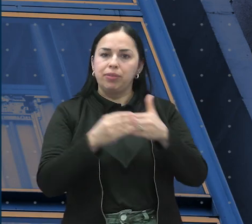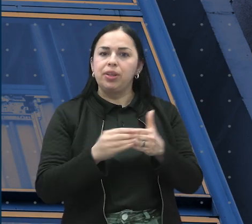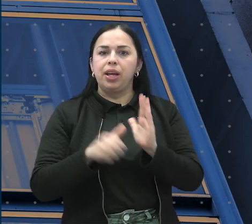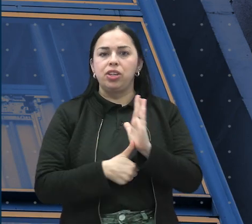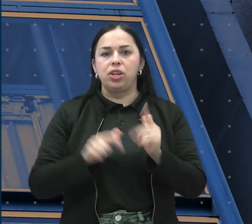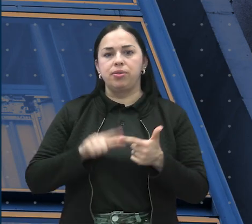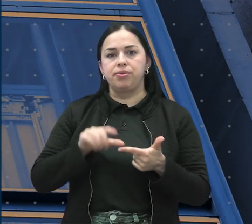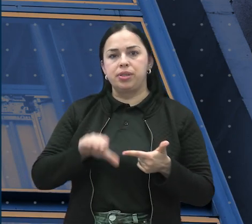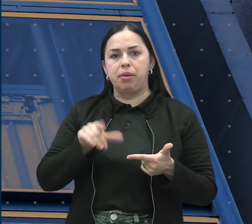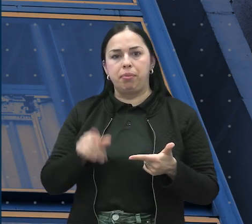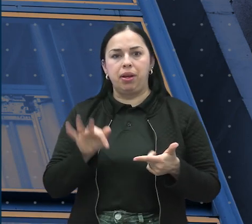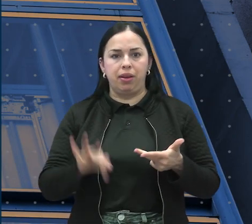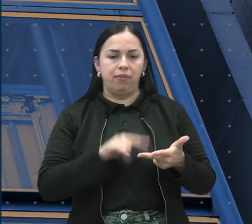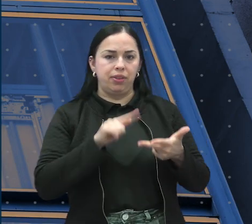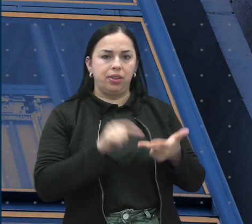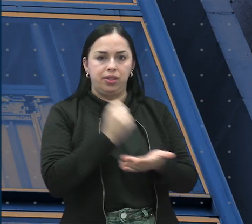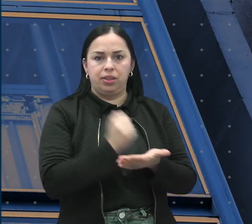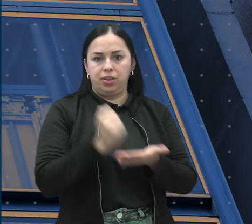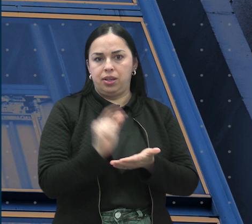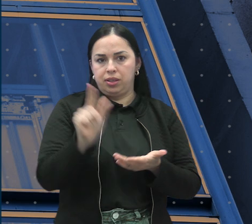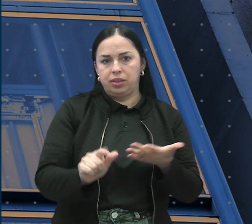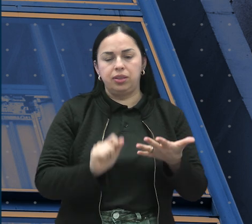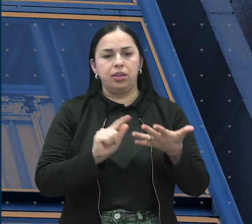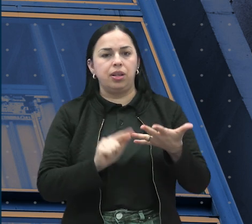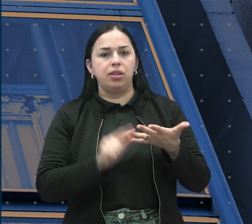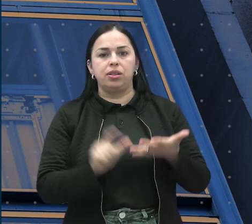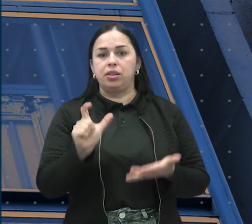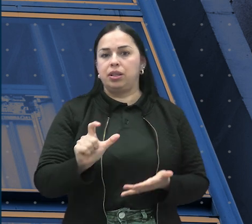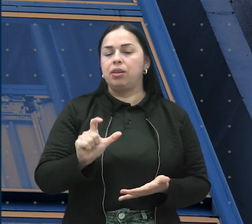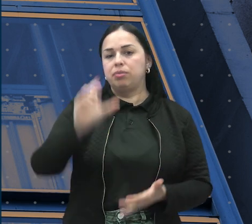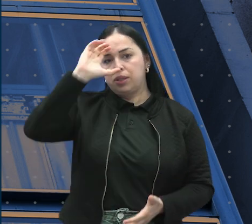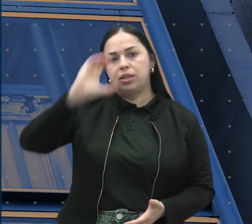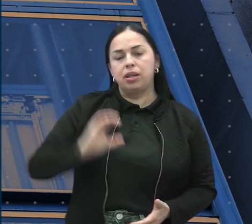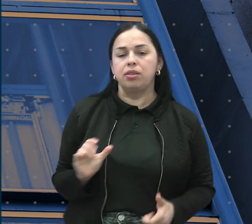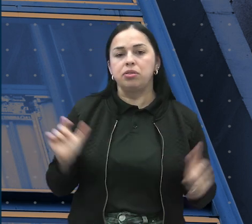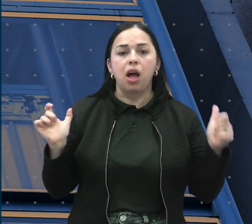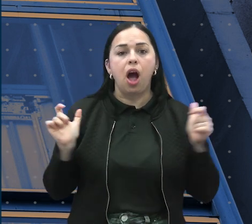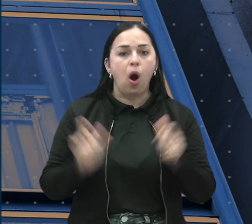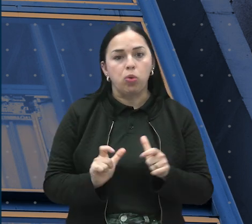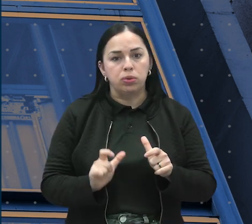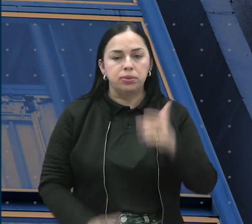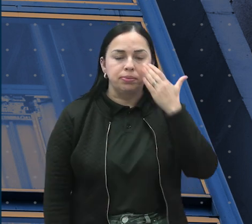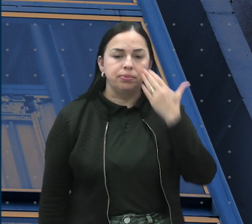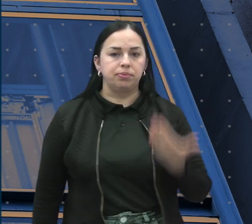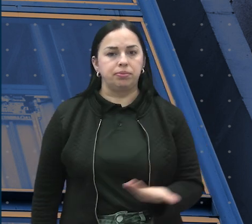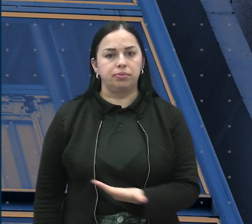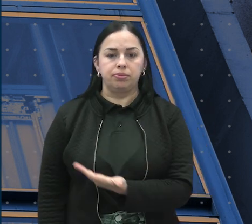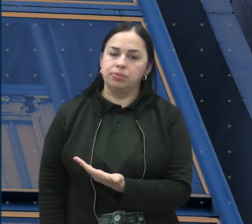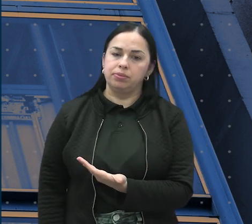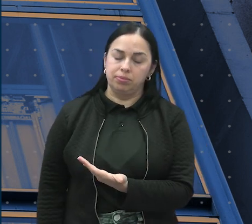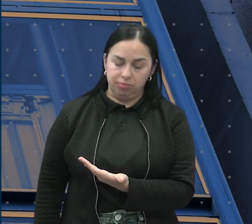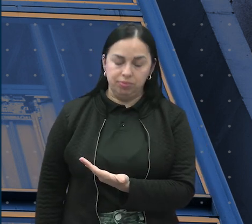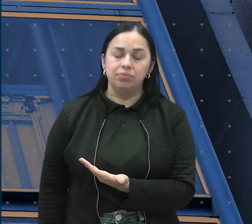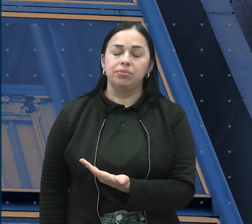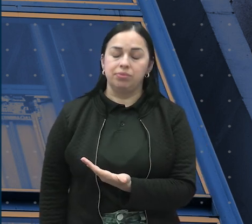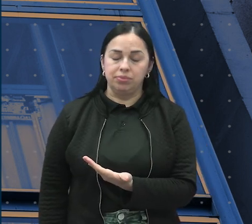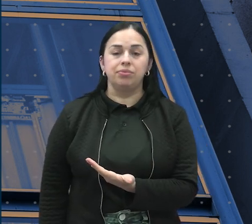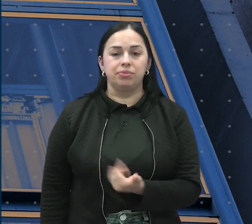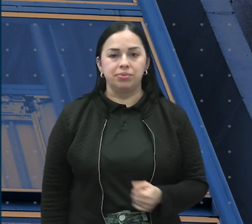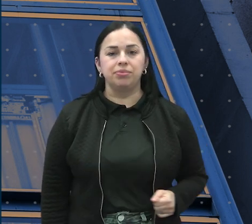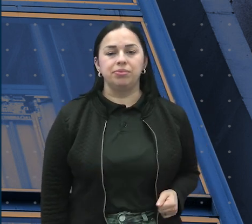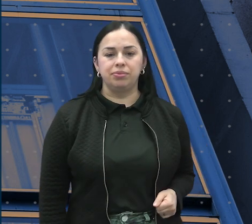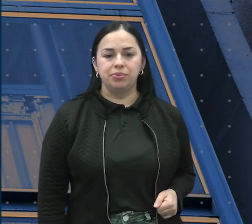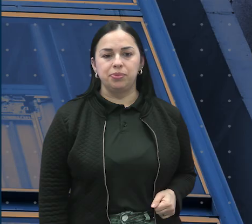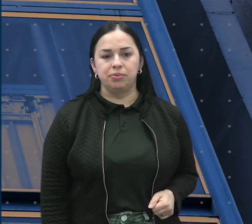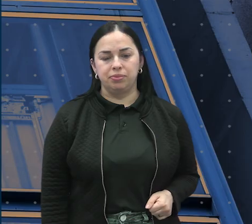pátio levando o RG, o CPF, a carteira de trabalho e o cartão cidadão. O pátio fica na Praça Afonso Pena, número